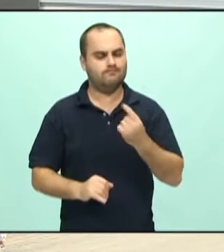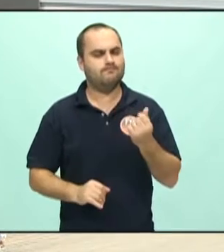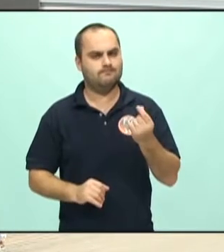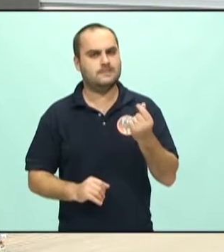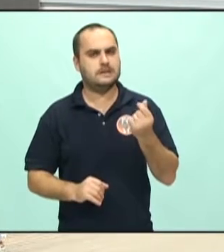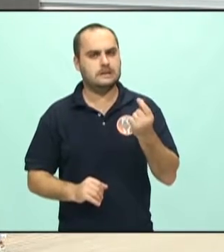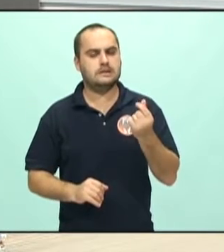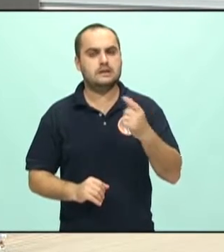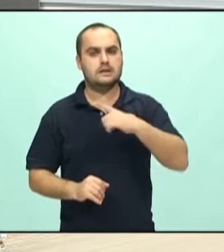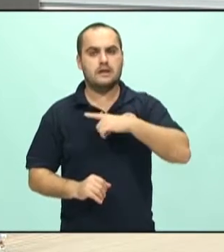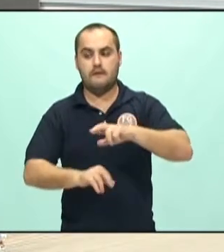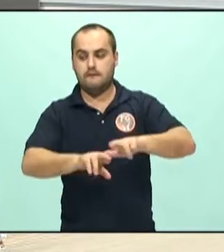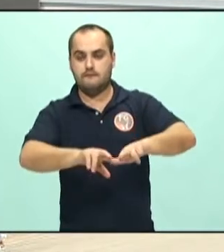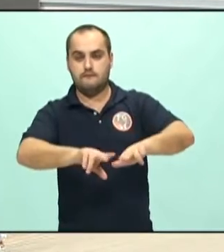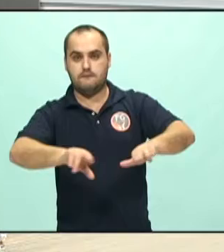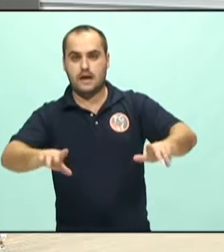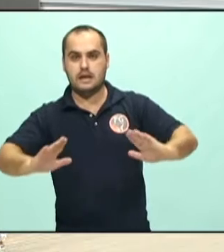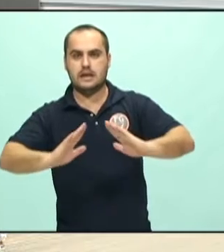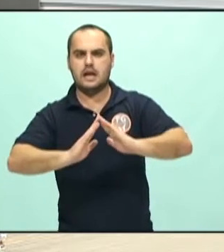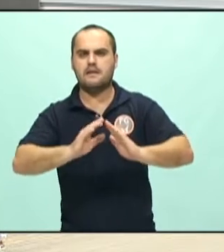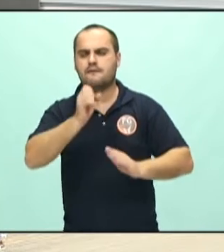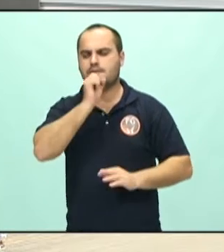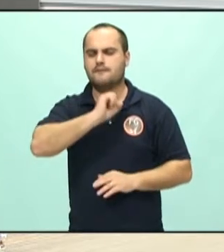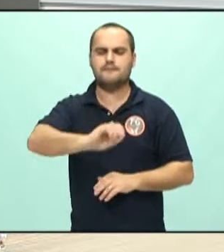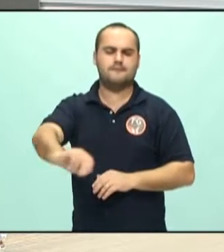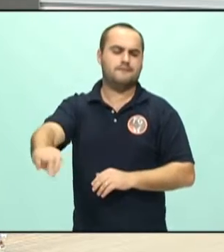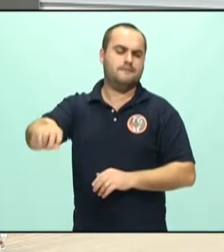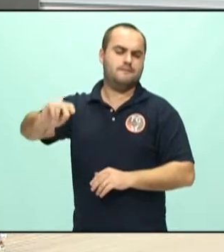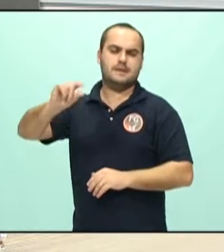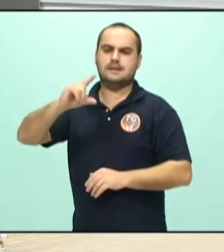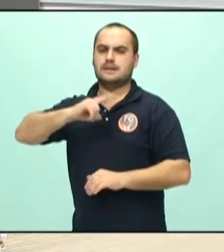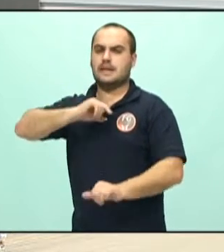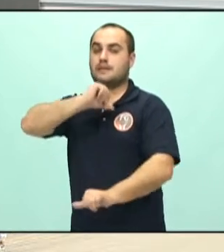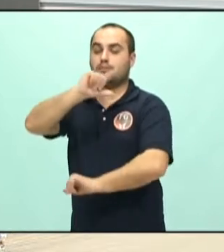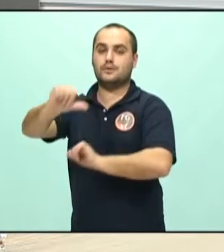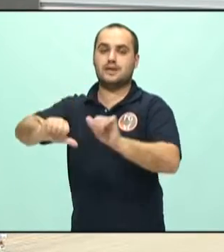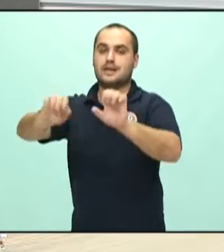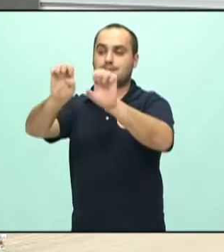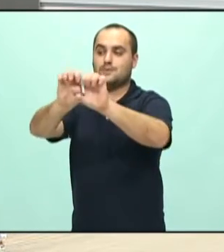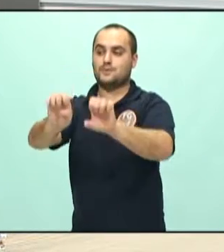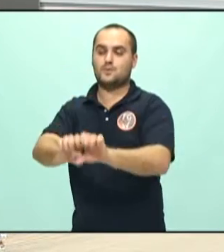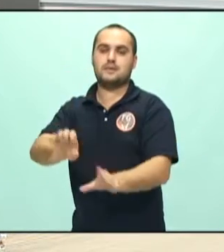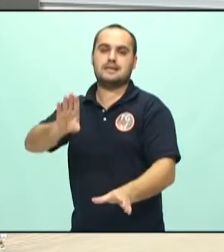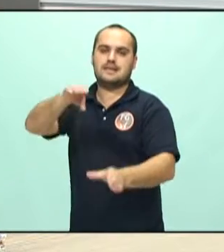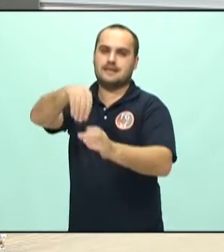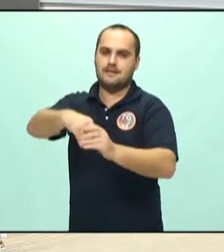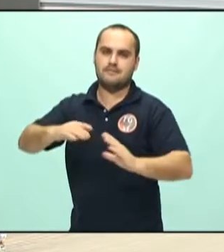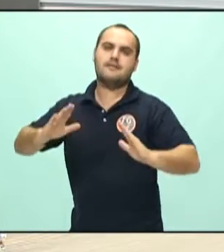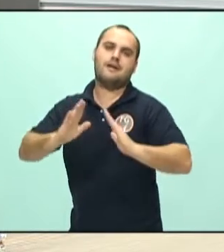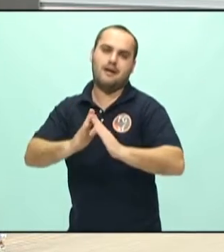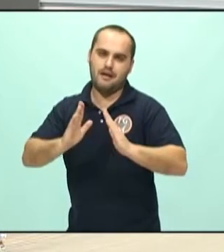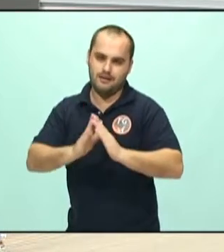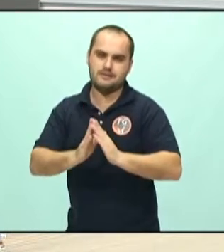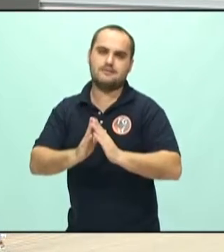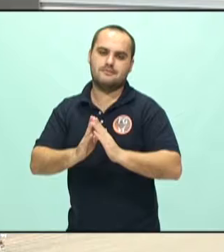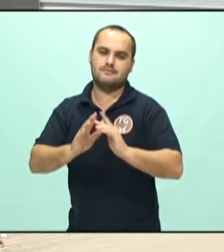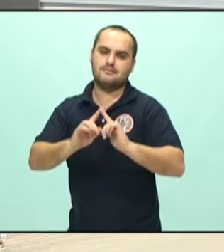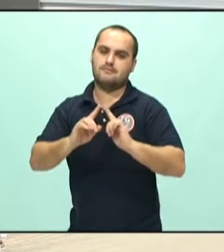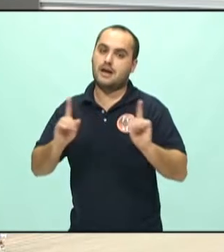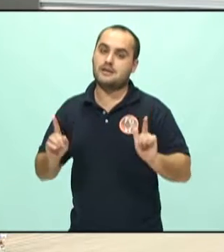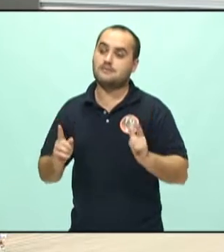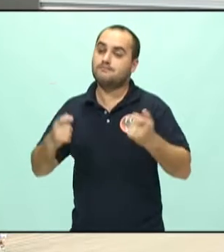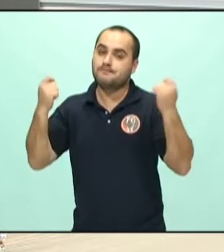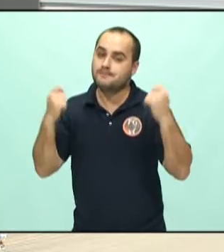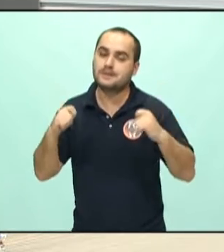às vezes tem muitas residências que são muito antigas e tem que mudar muito a estrutura interna da casa para poder fazer essa ligação mas é um mal necessário